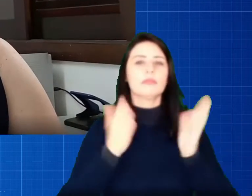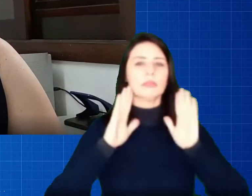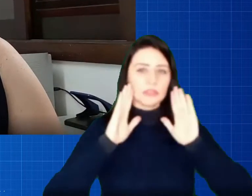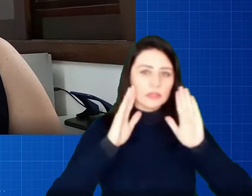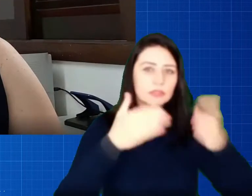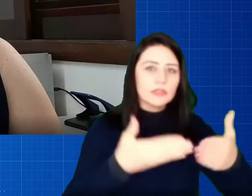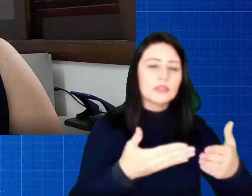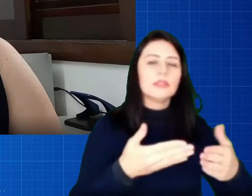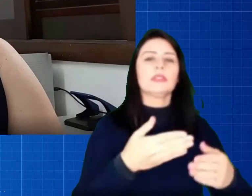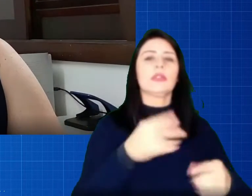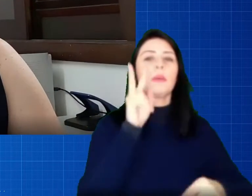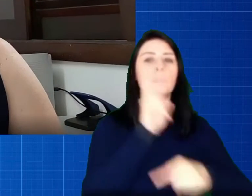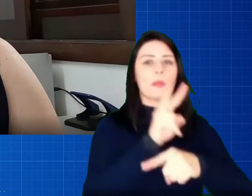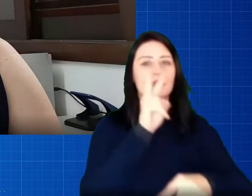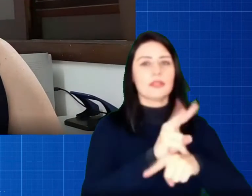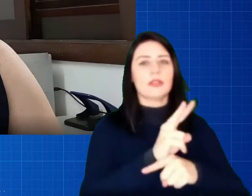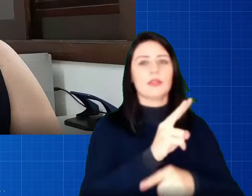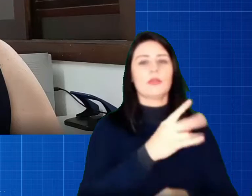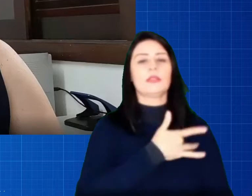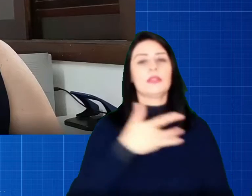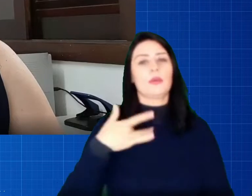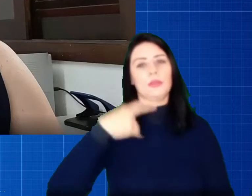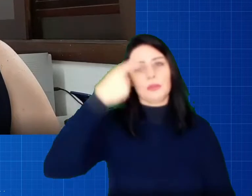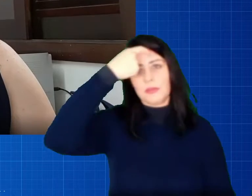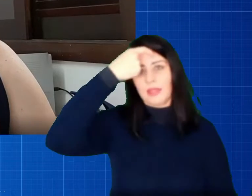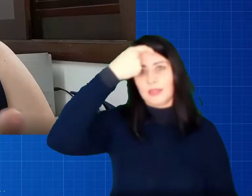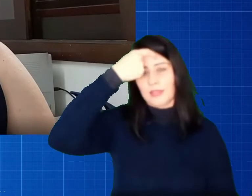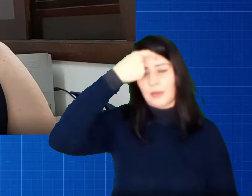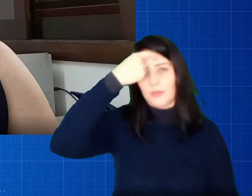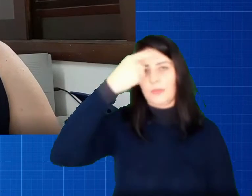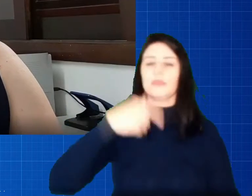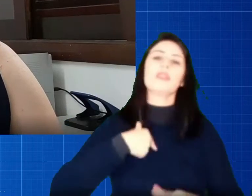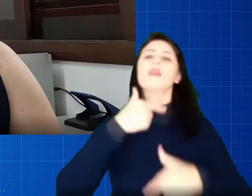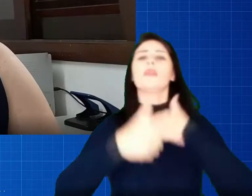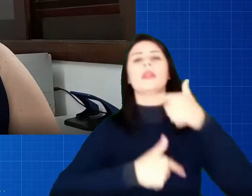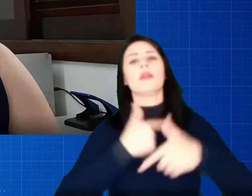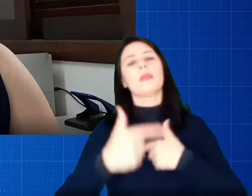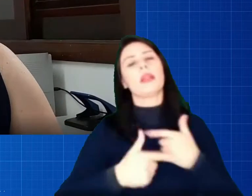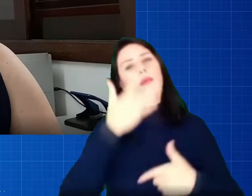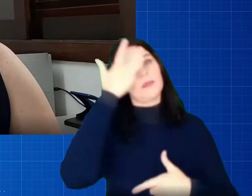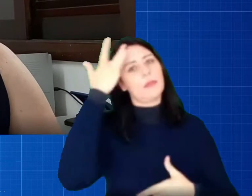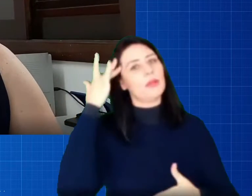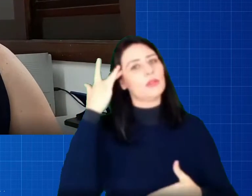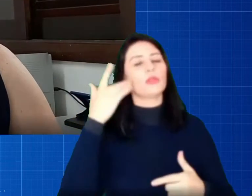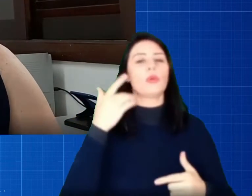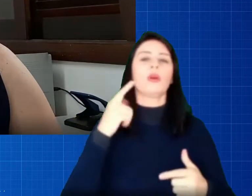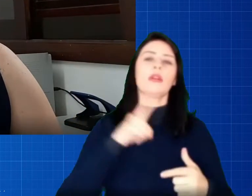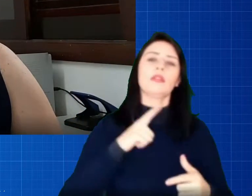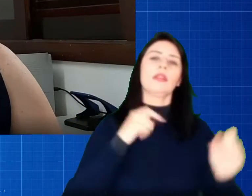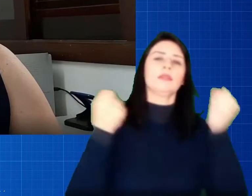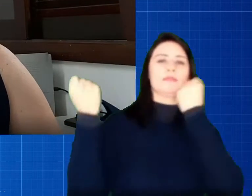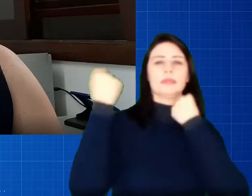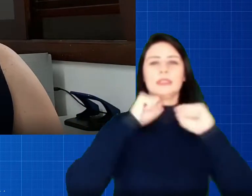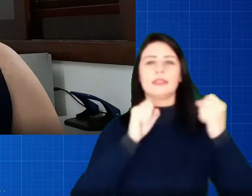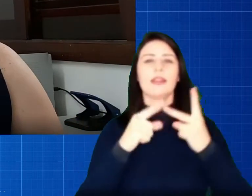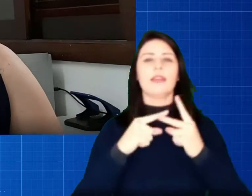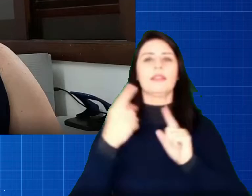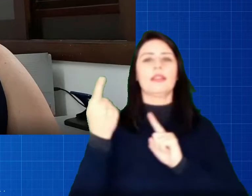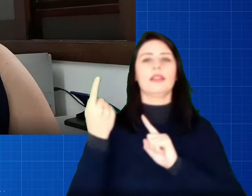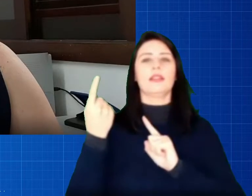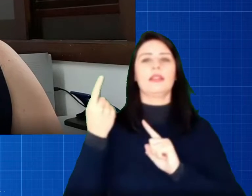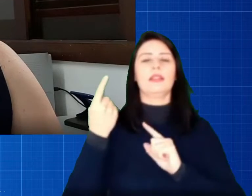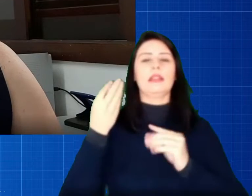atendimento voltado para atenção em saúde mental. Então, atendemos pacientes com algum tipo de transtorno, seja ansiedade,